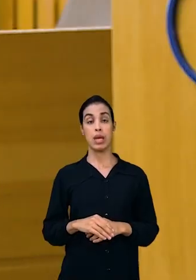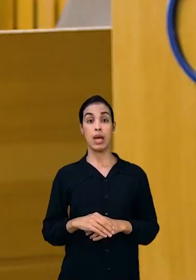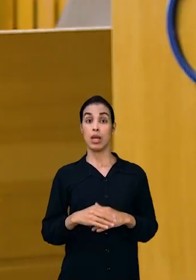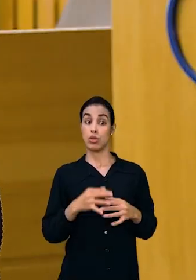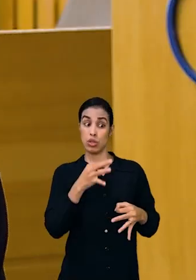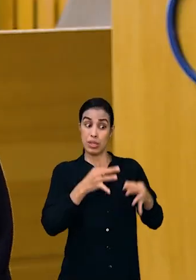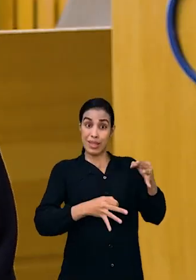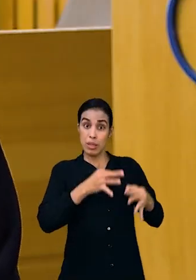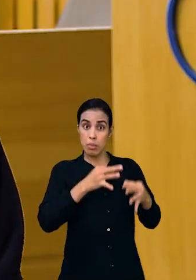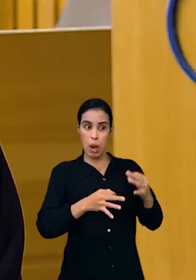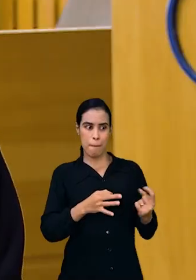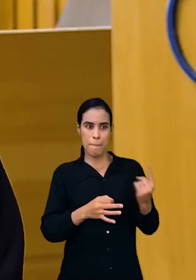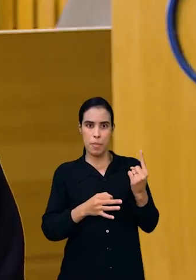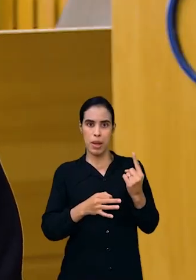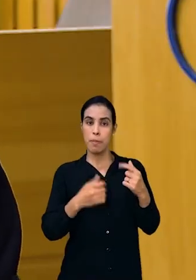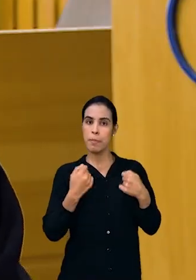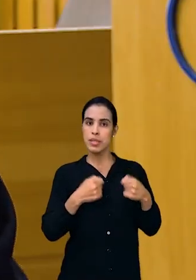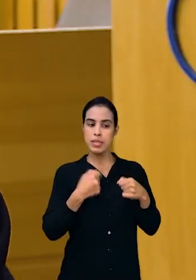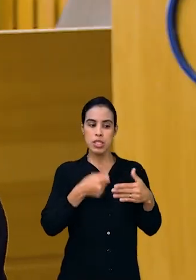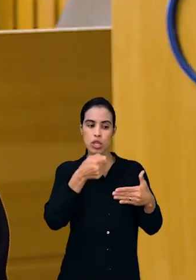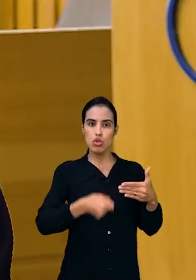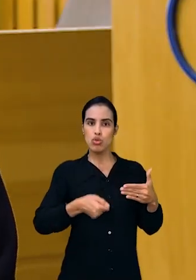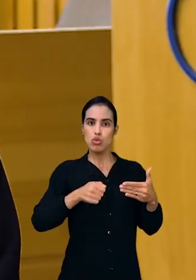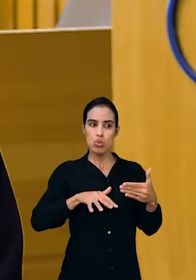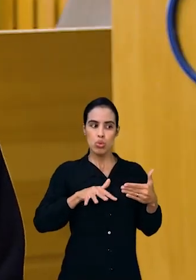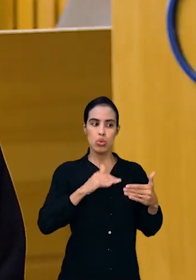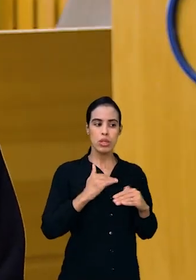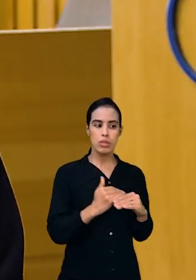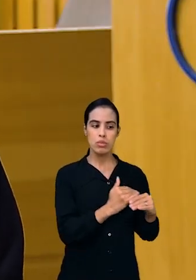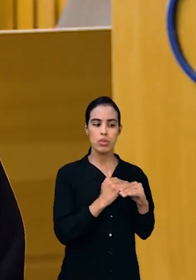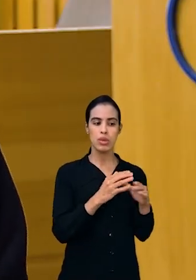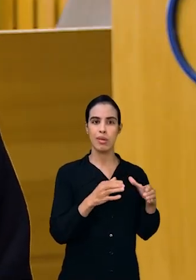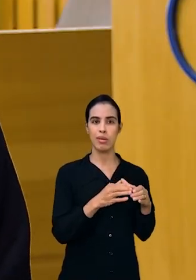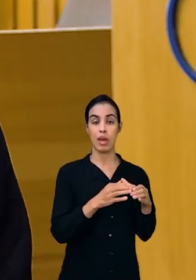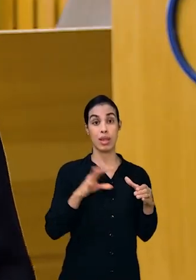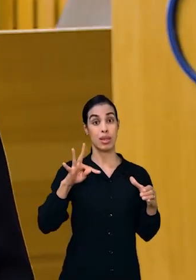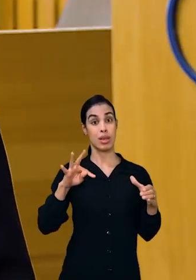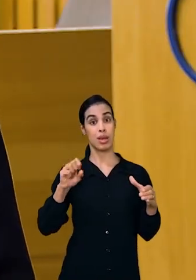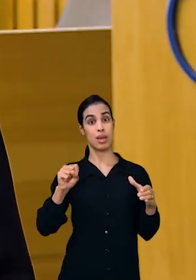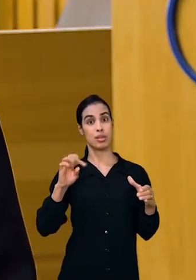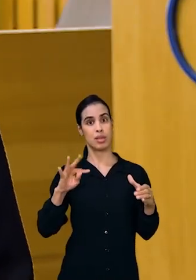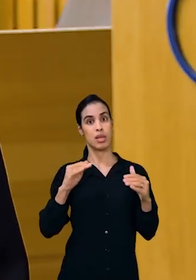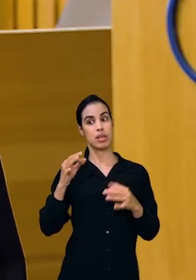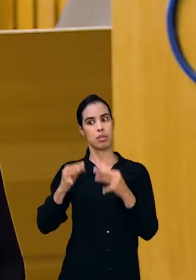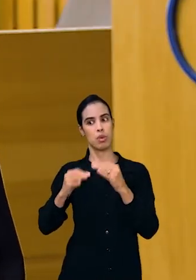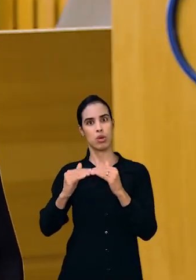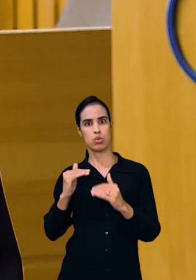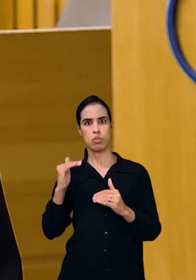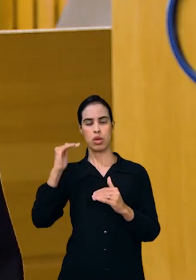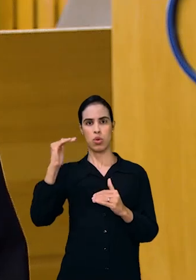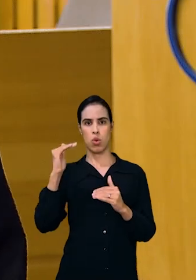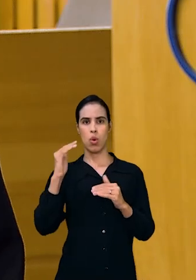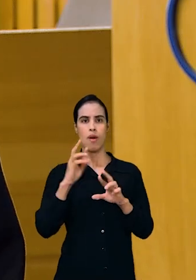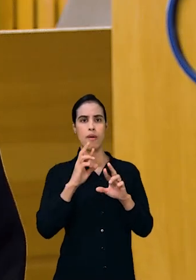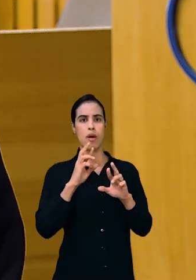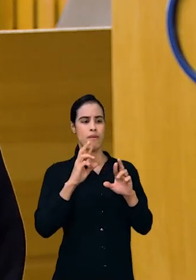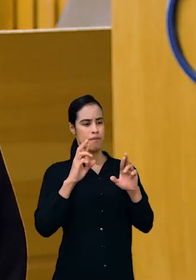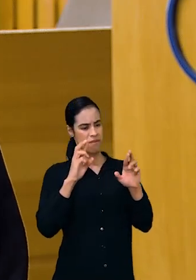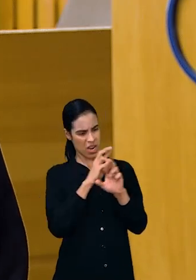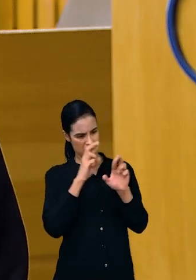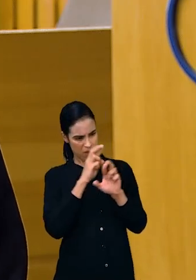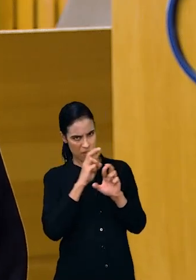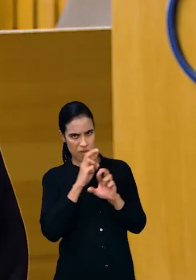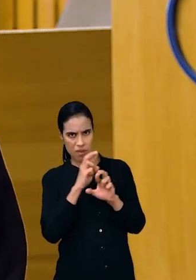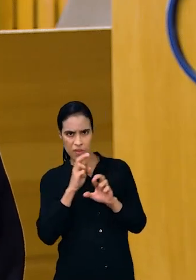que os tribunais, em primeiro lugar, uniformizem a sua jurisprudência e que o Tribunal Superior do Trabalho deixe